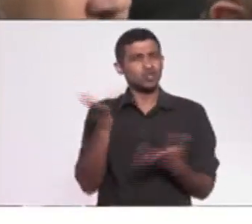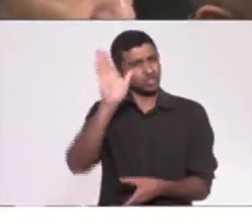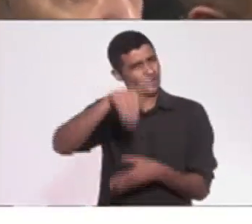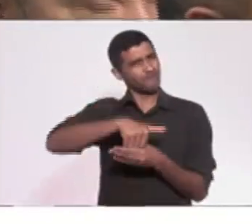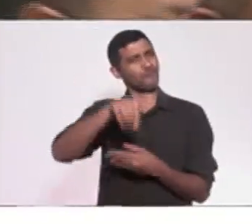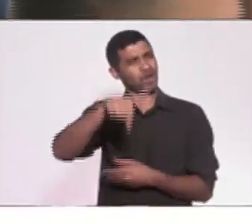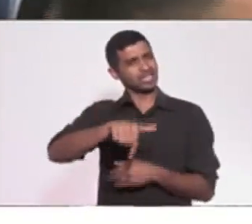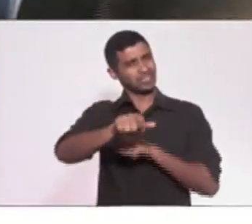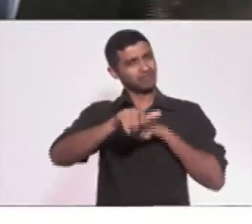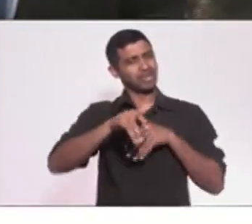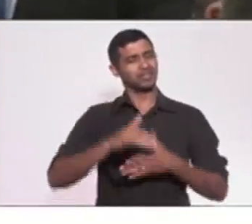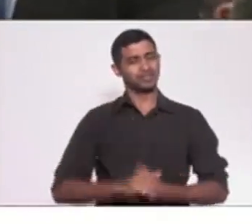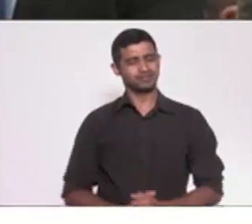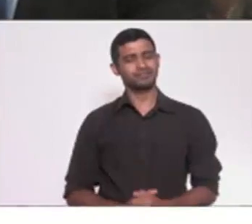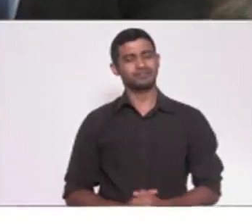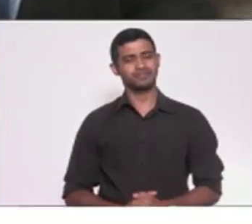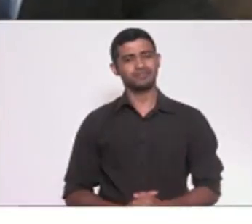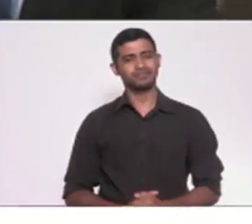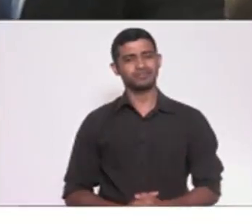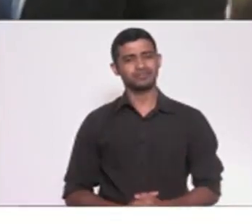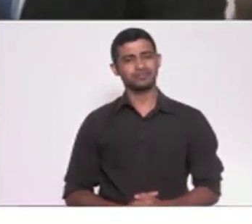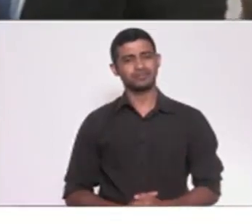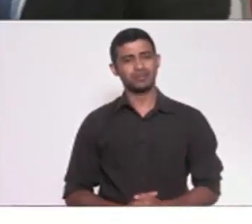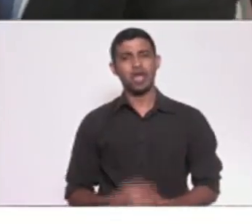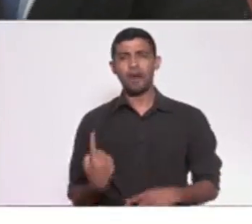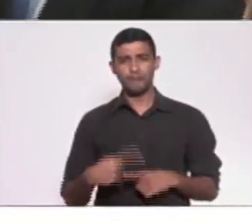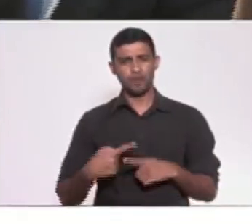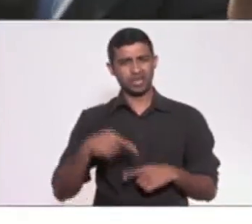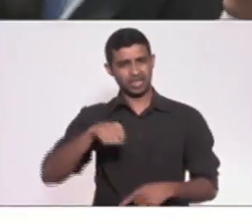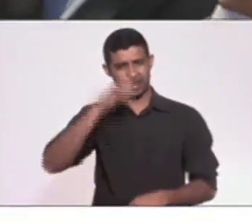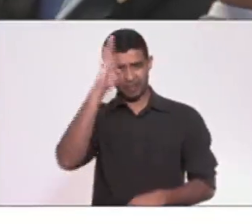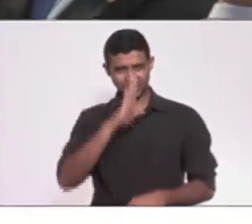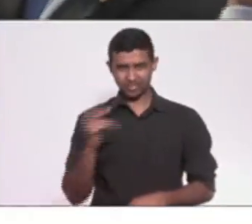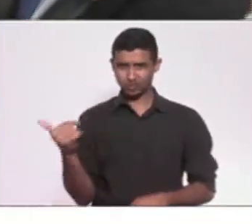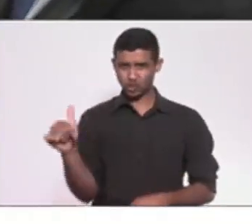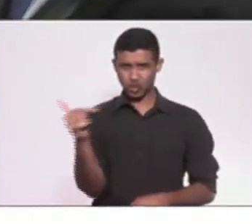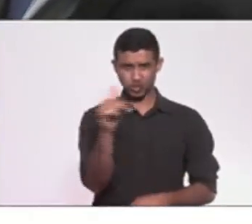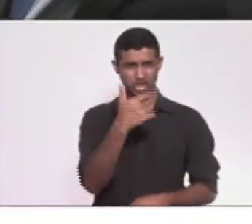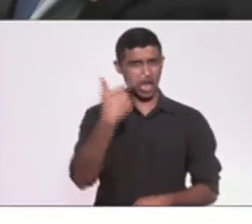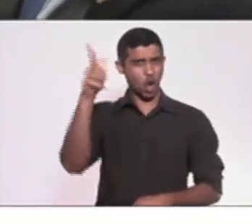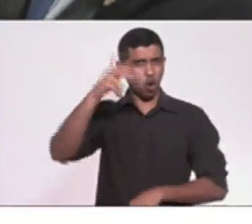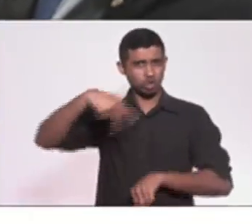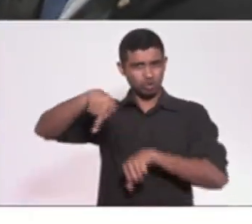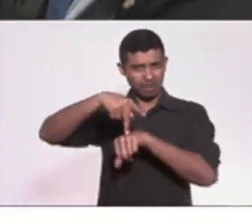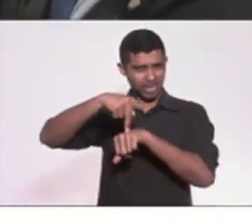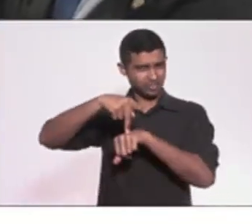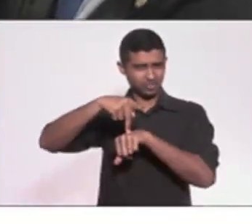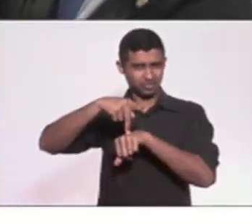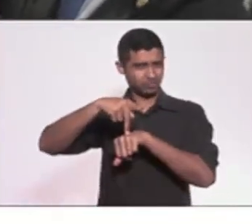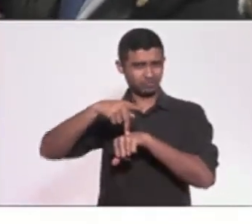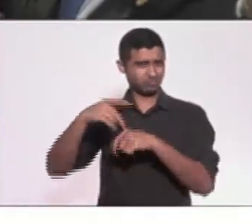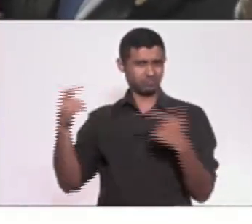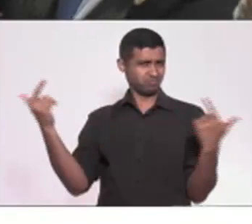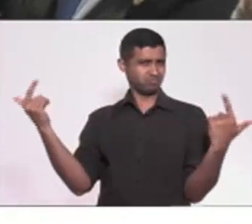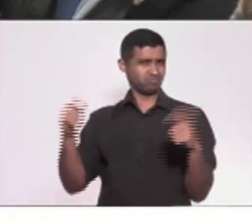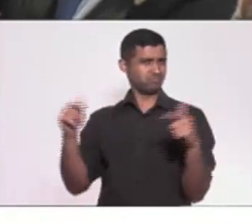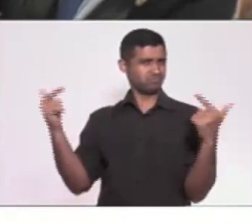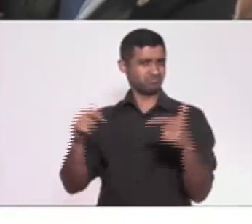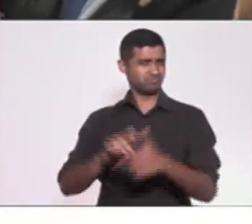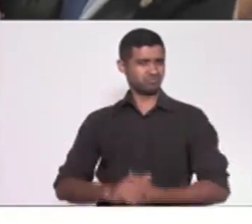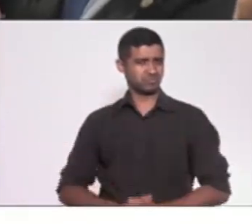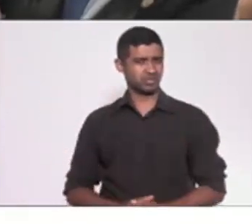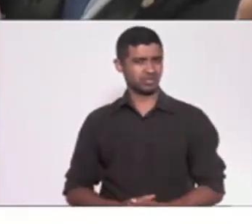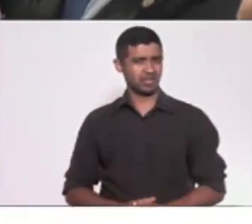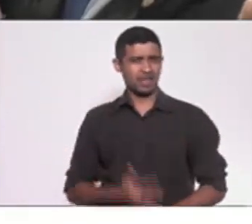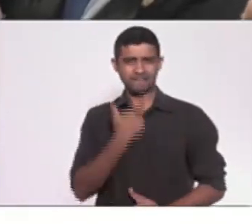acontecendo. Porque não existe no nosso país, e não existe em nenhum país do mundo, a possibilidade